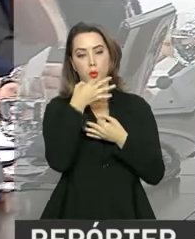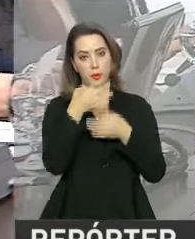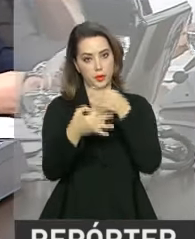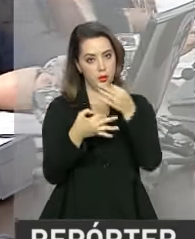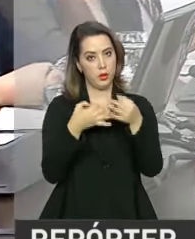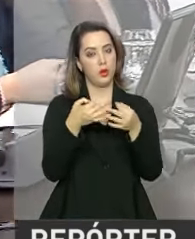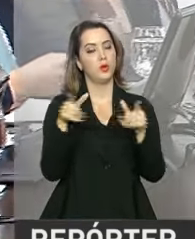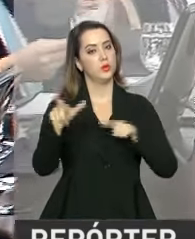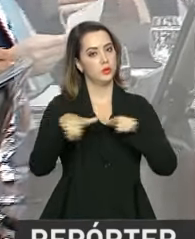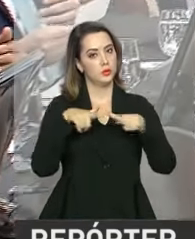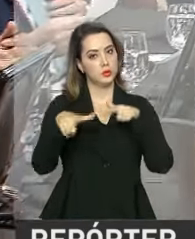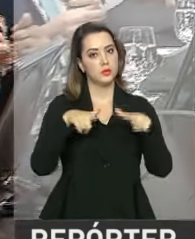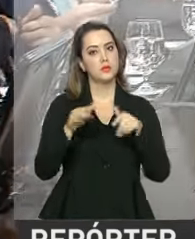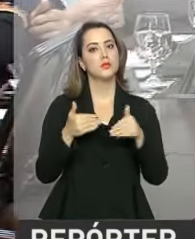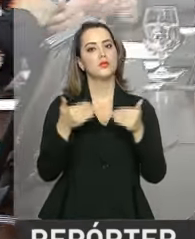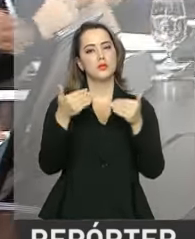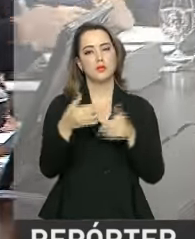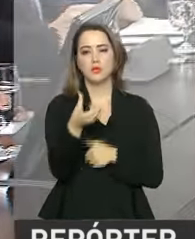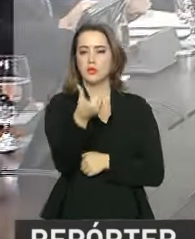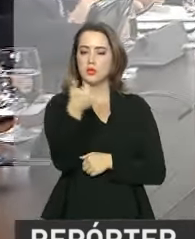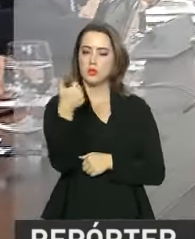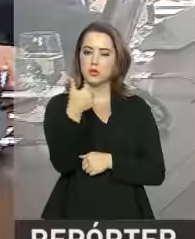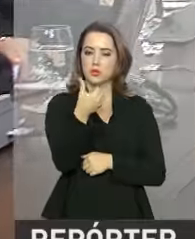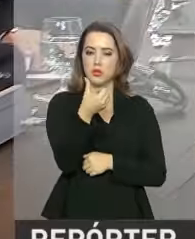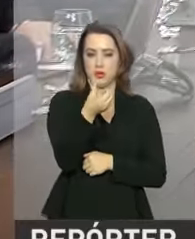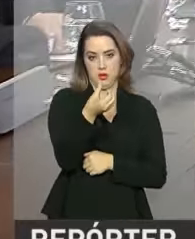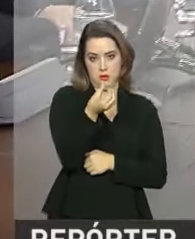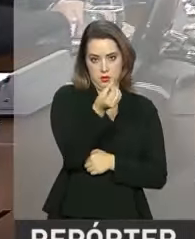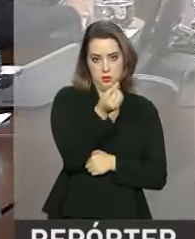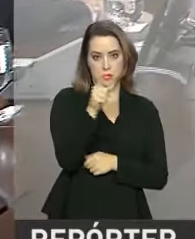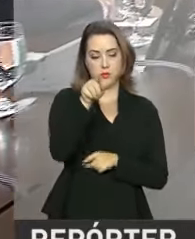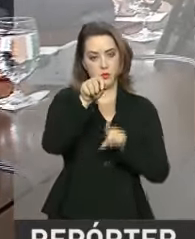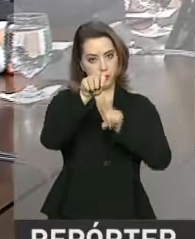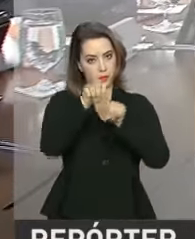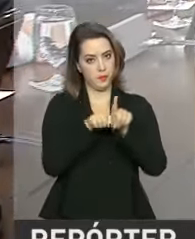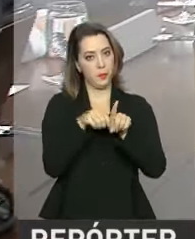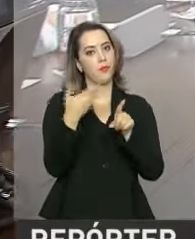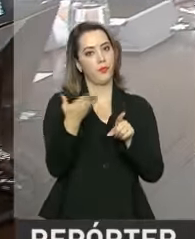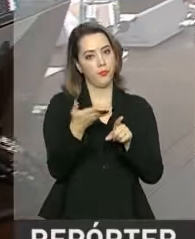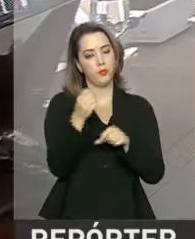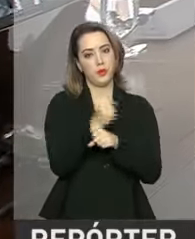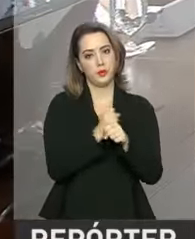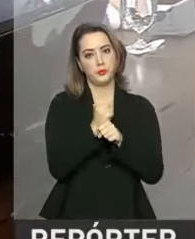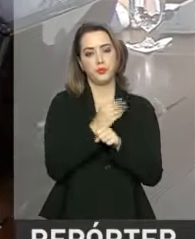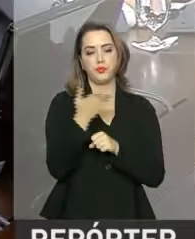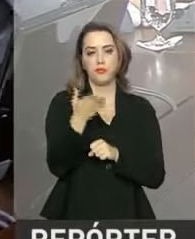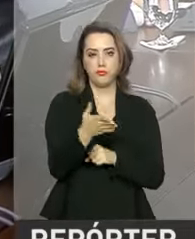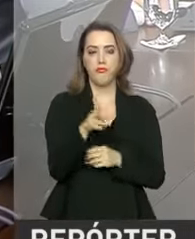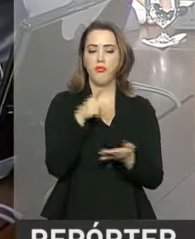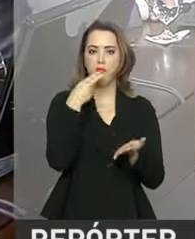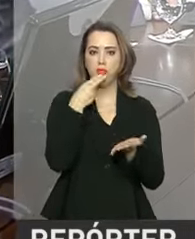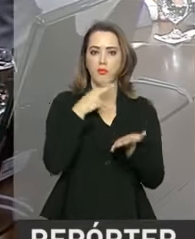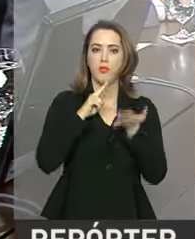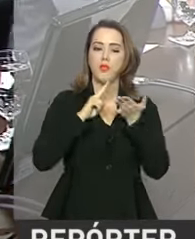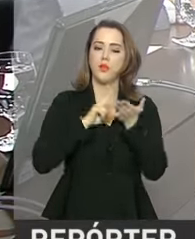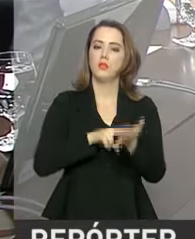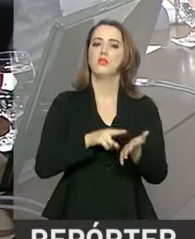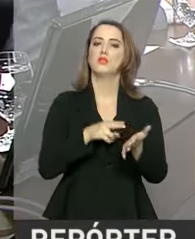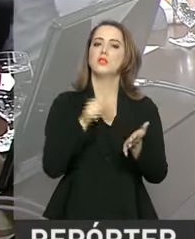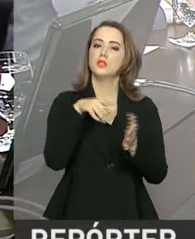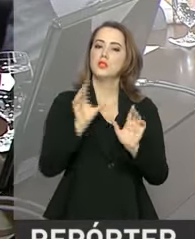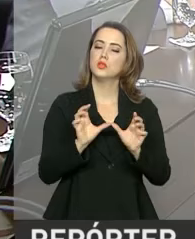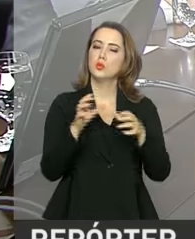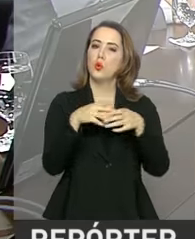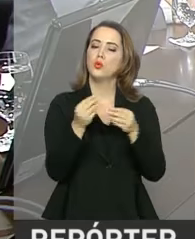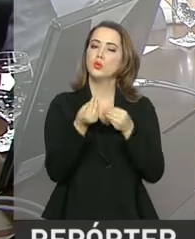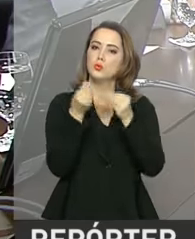frente nos seis primeiros meses no Legislativo. Bom, nesta carta, a Frente Parlamentar da Agropecuária manifesta a